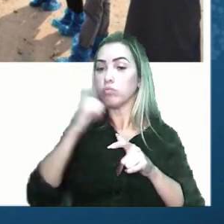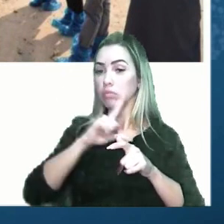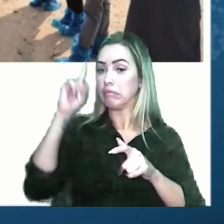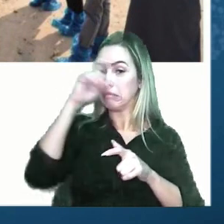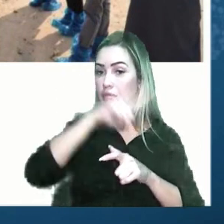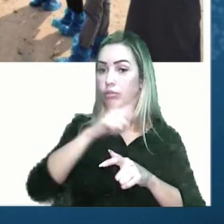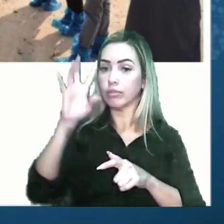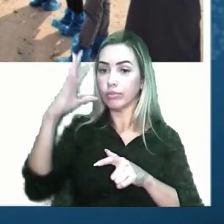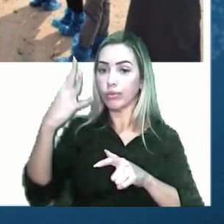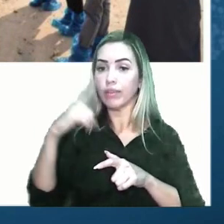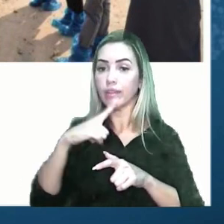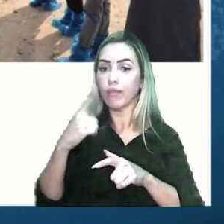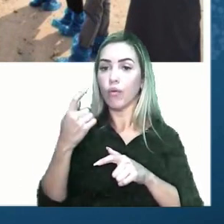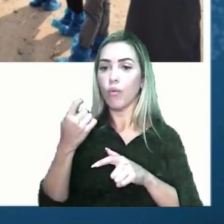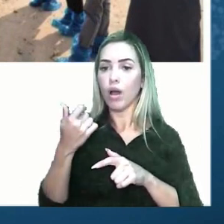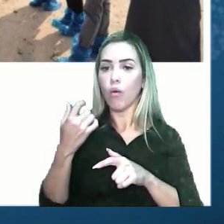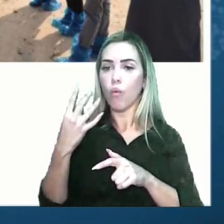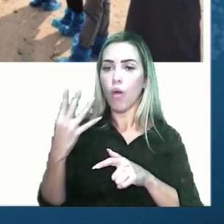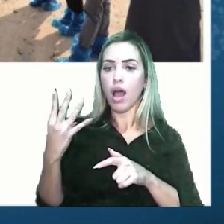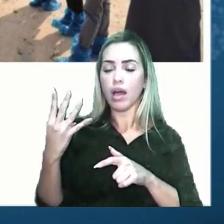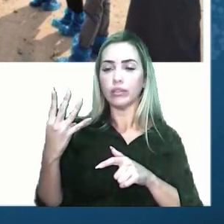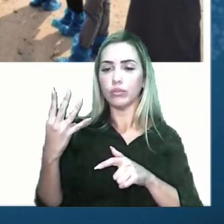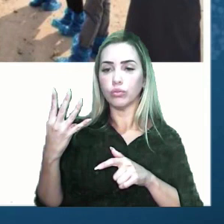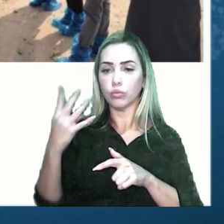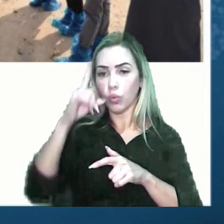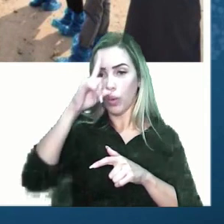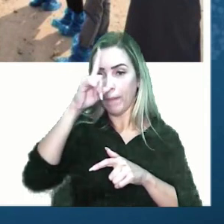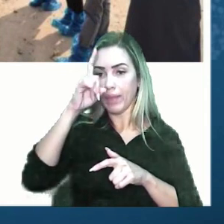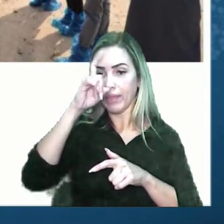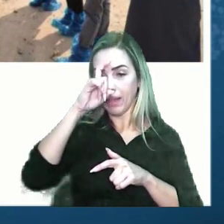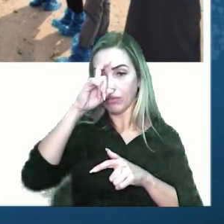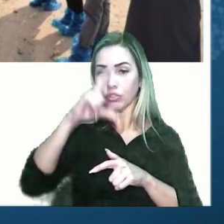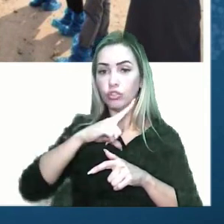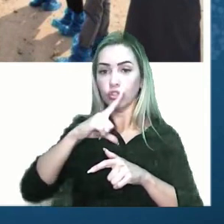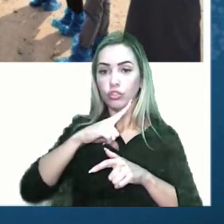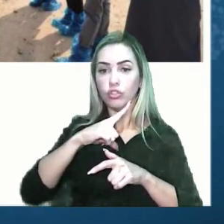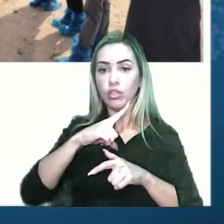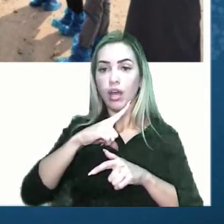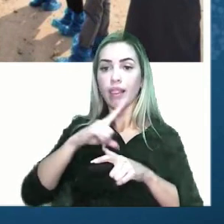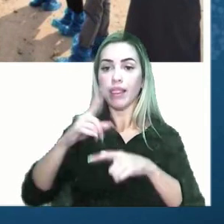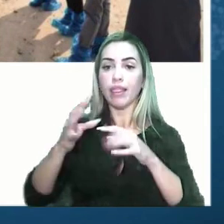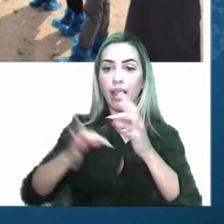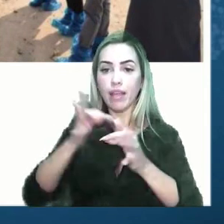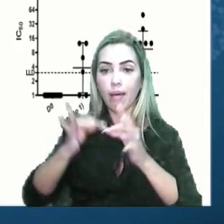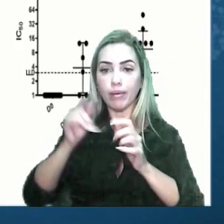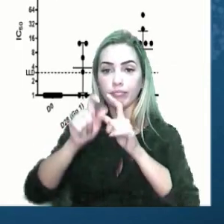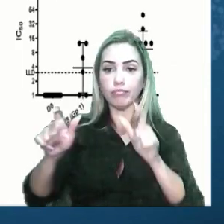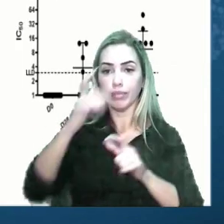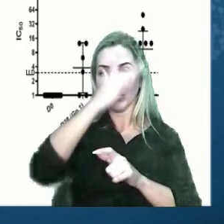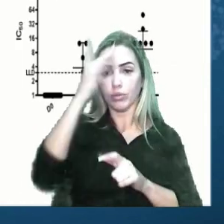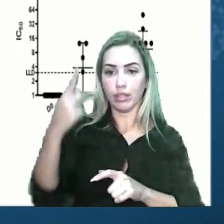e havia 4 hospitais que estavam tratando pacientes. Então,